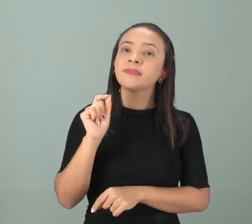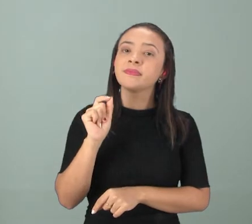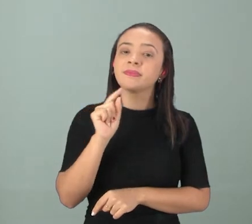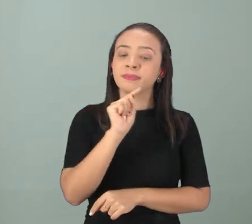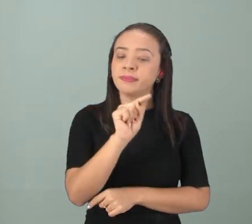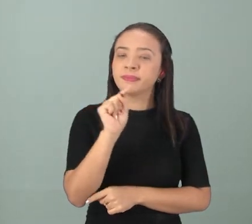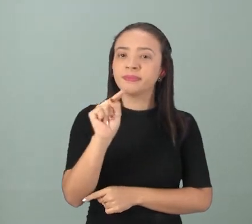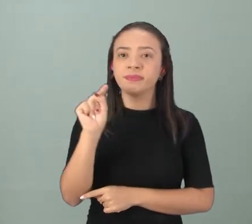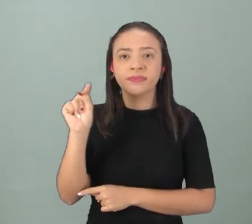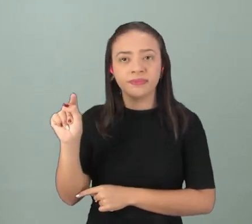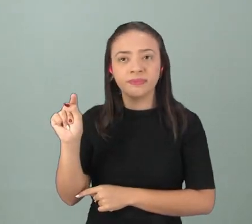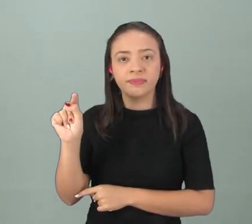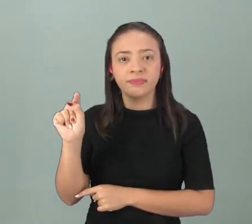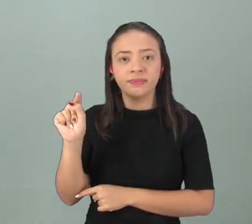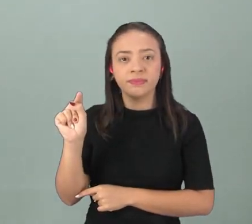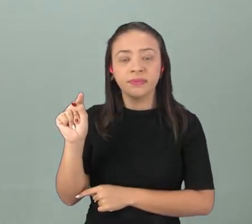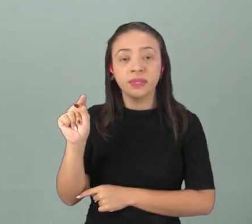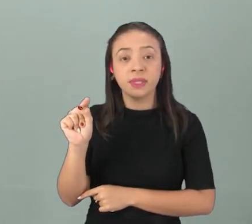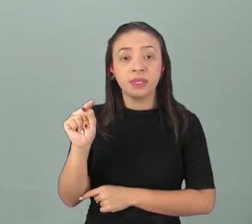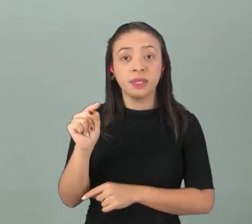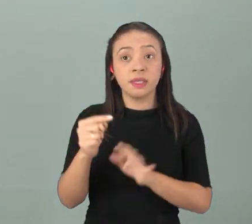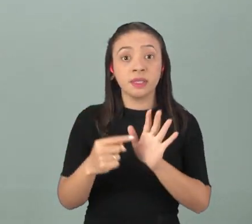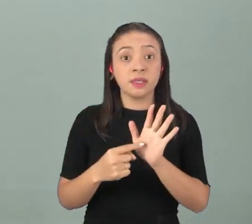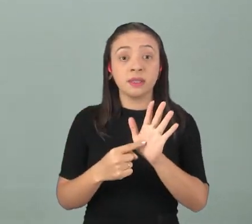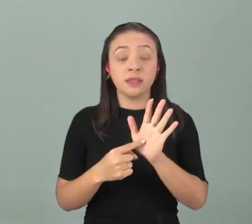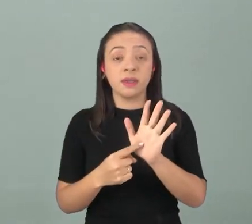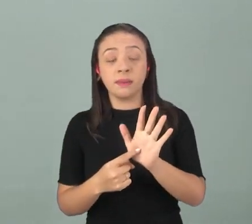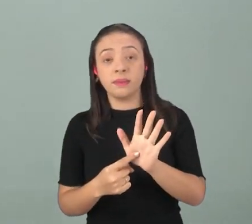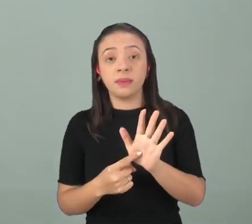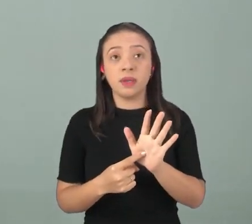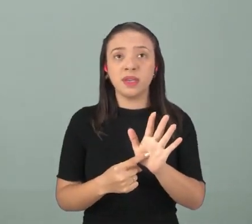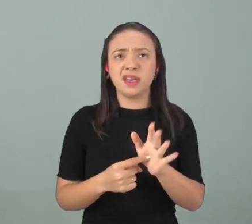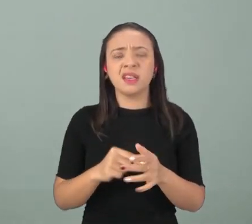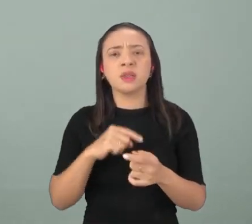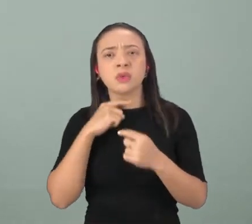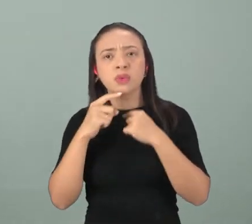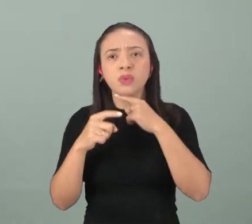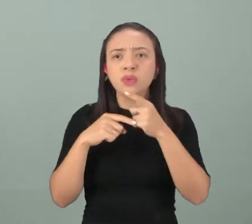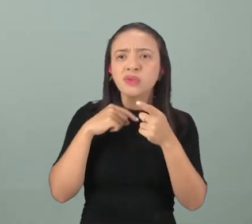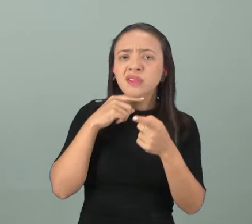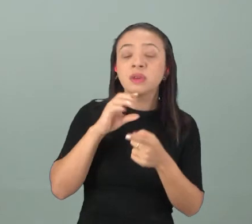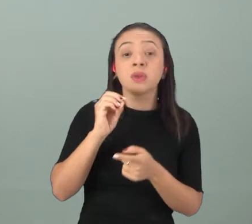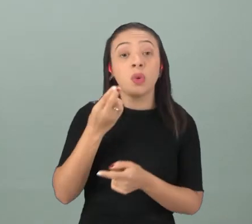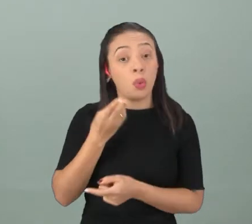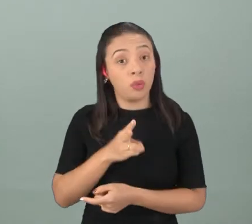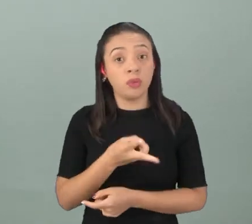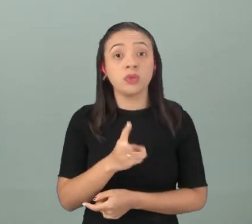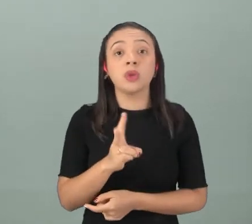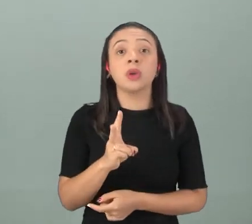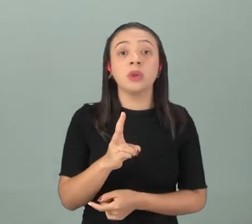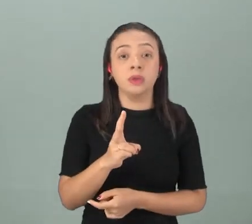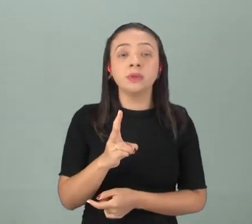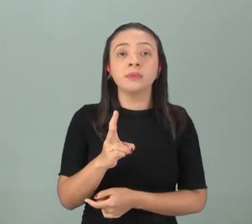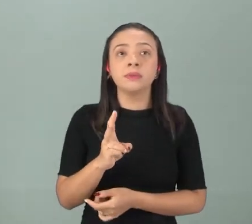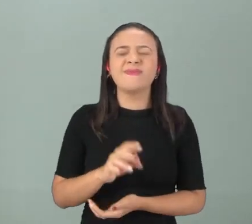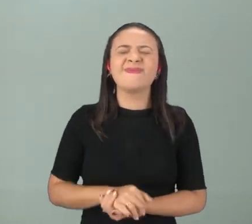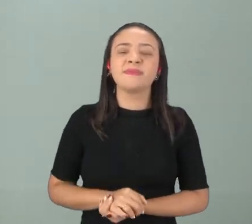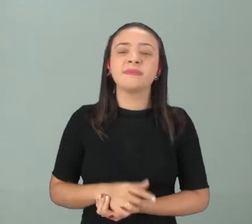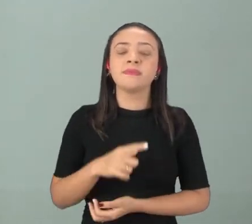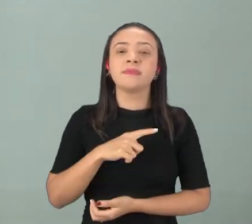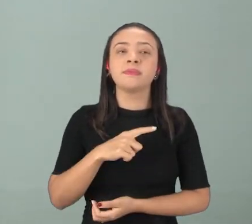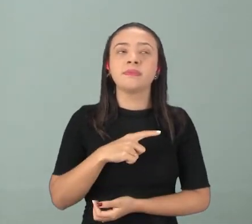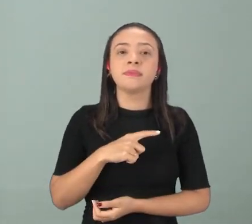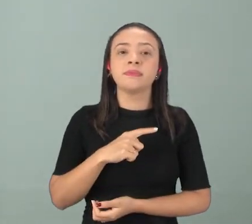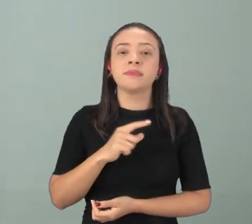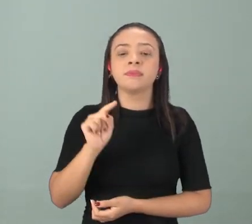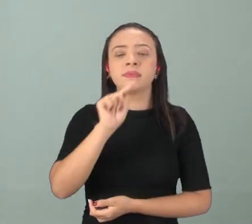a reticência, expressa uma dúvida, excitação ou continuidade numa ideia inacabada, né? Tem o ponto